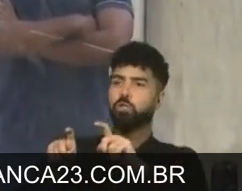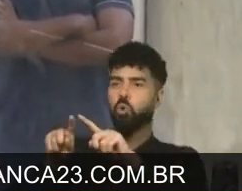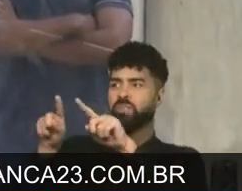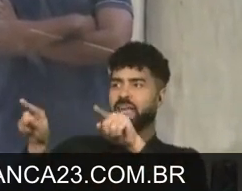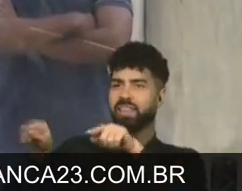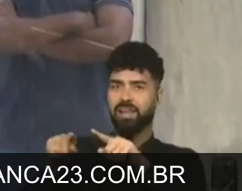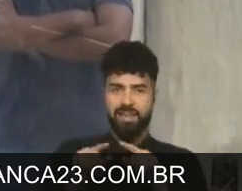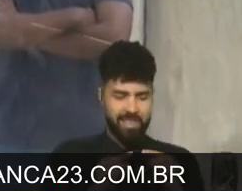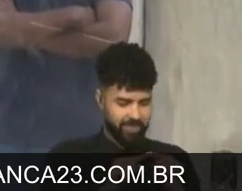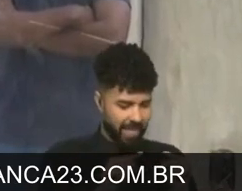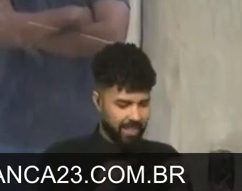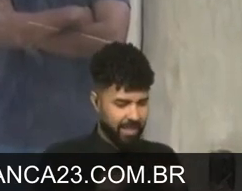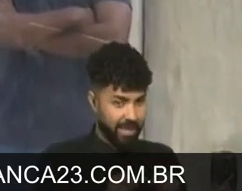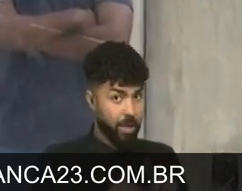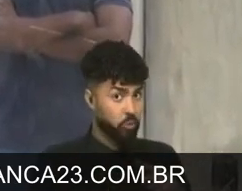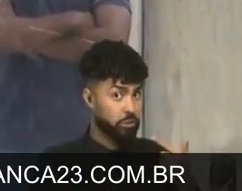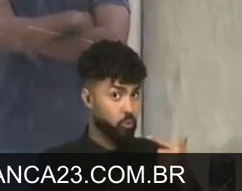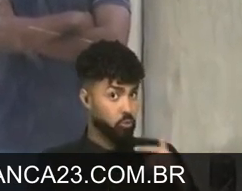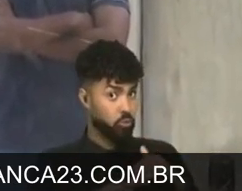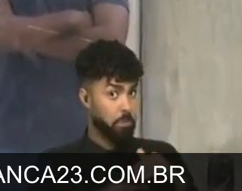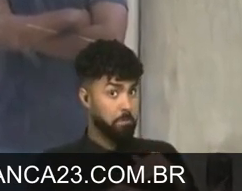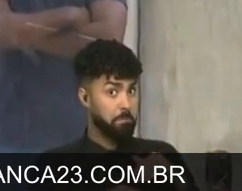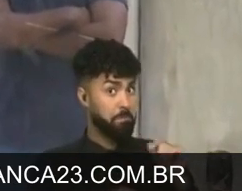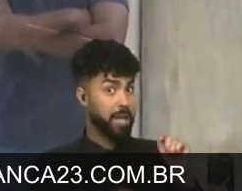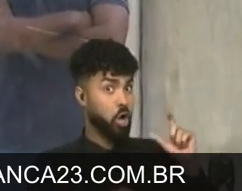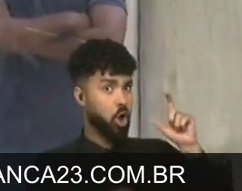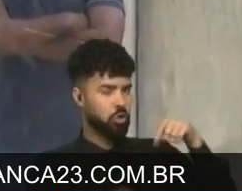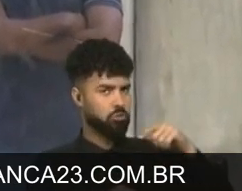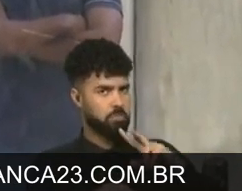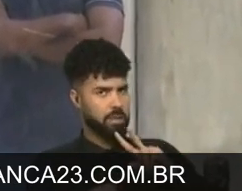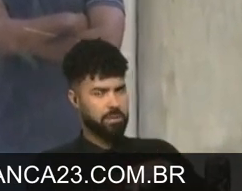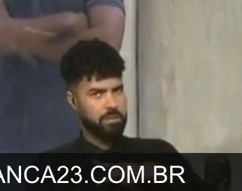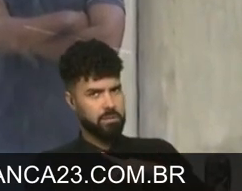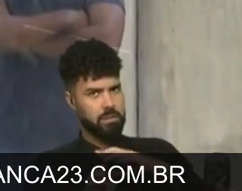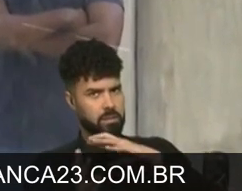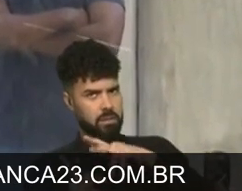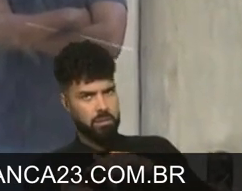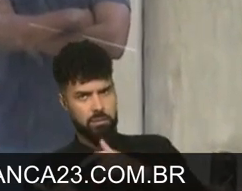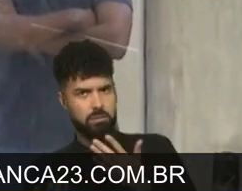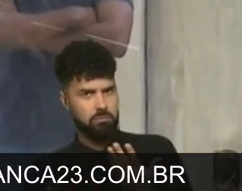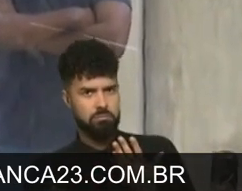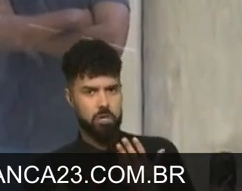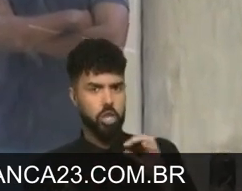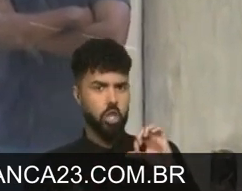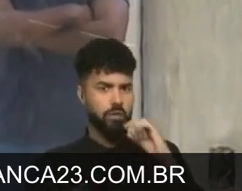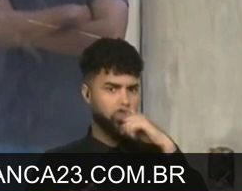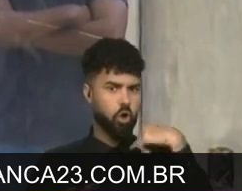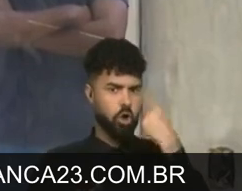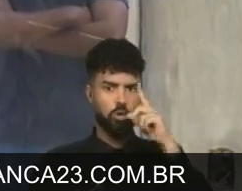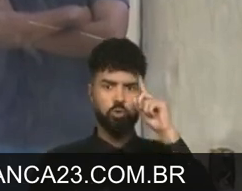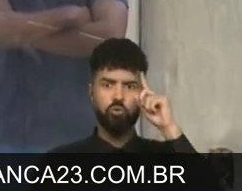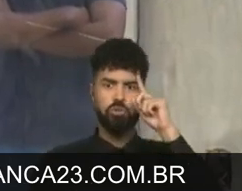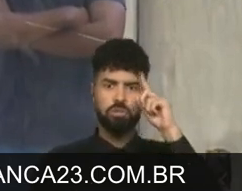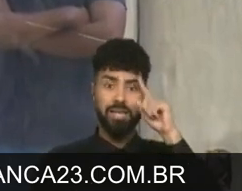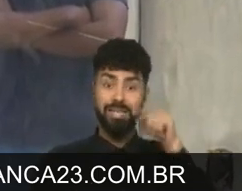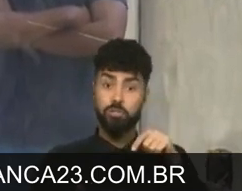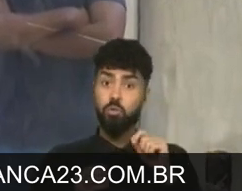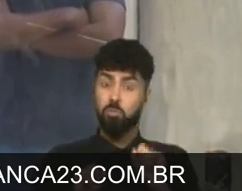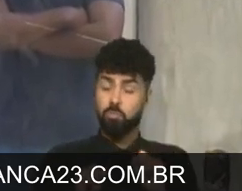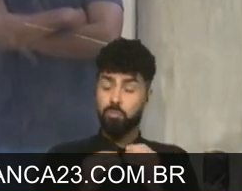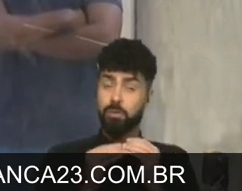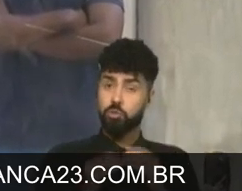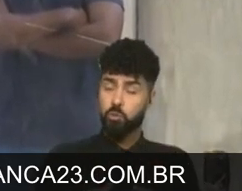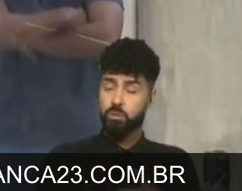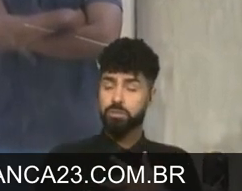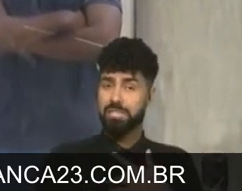maior índice do planeta. 9 horas conectados todos os dias, o que pode trazer prejuízos para além da